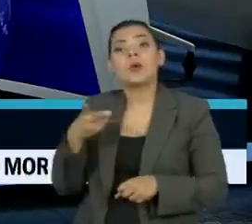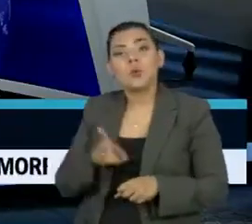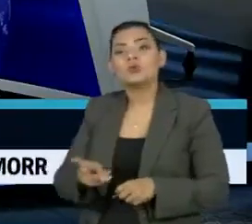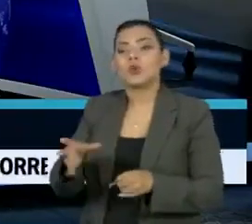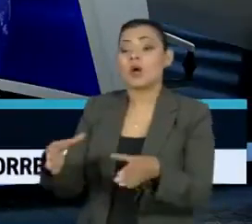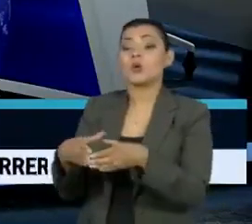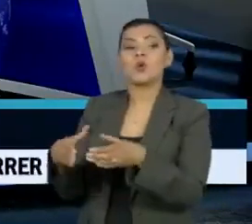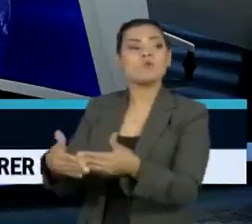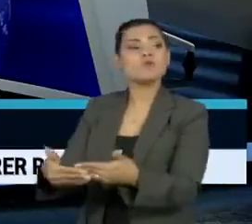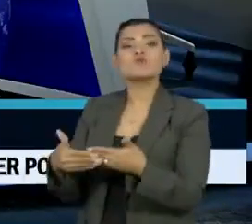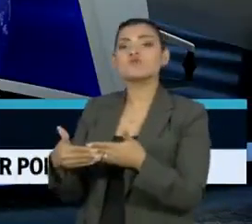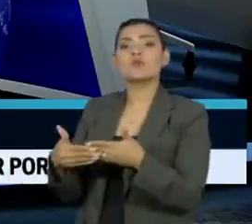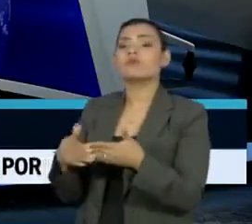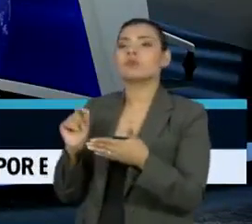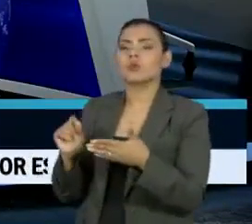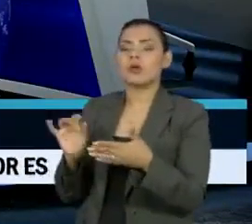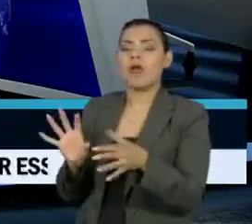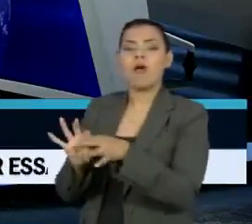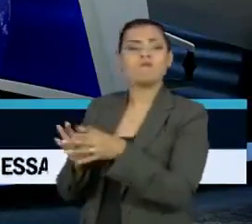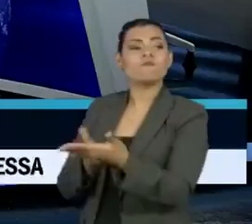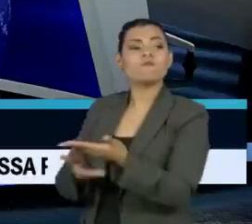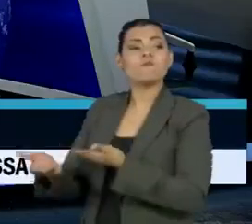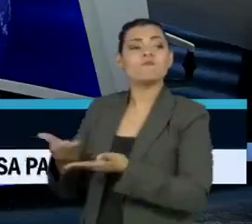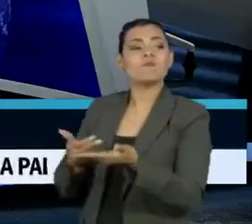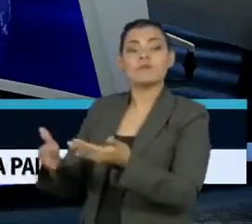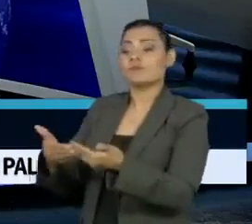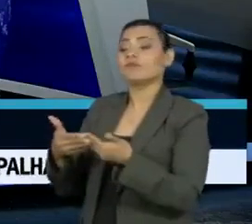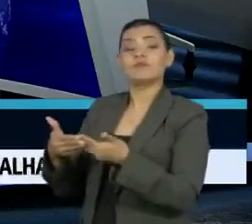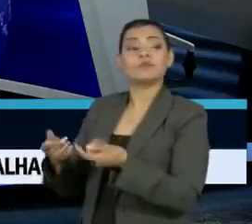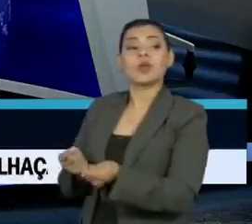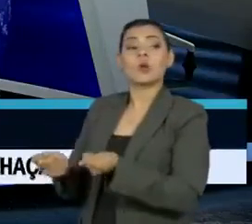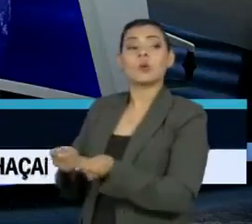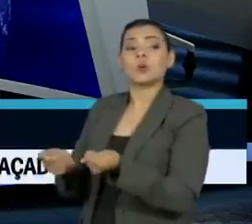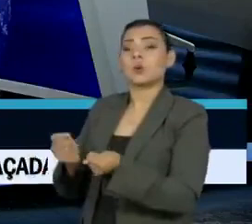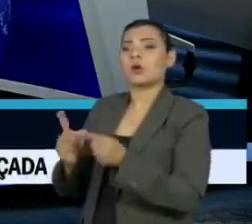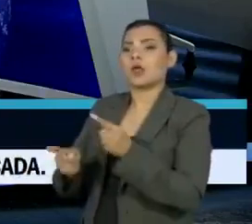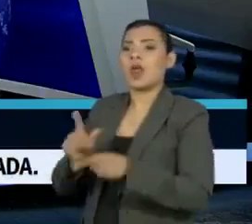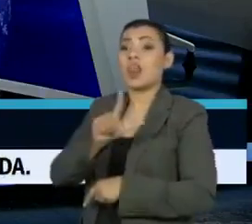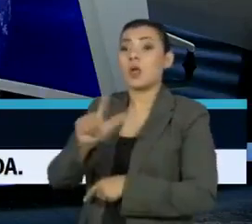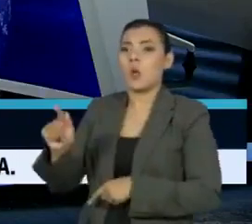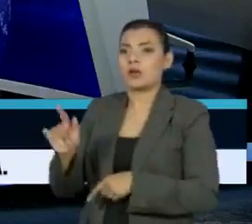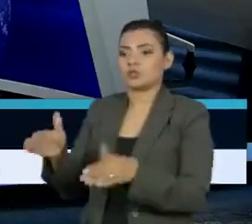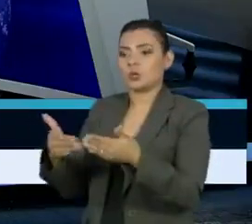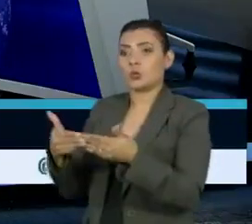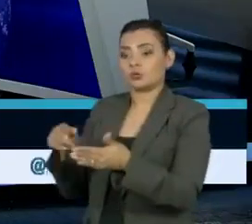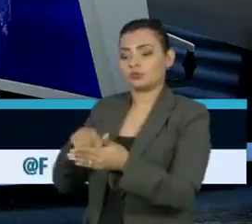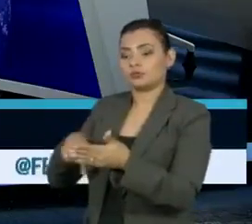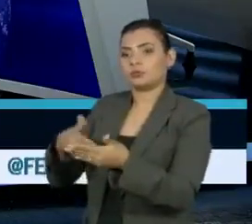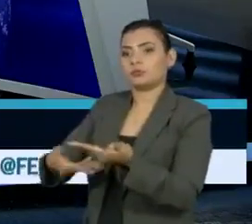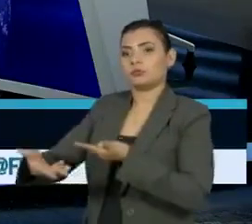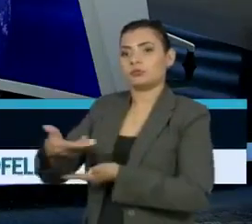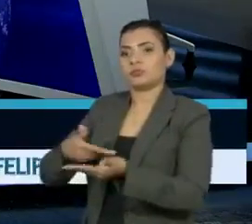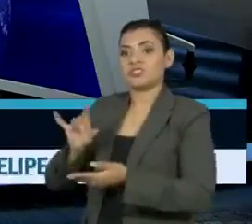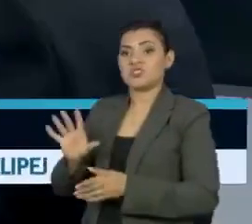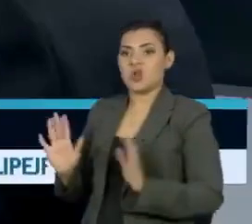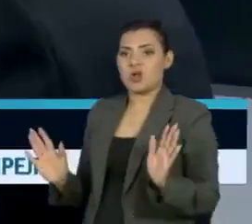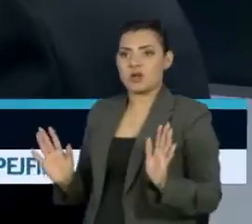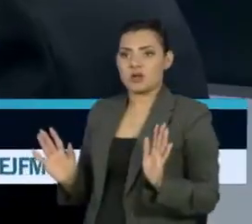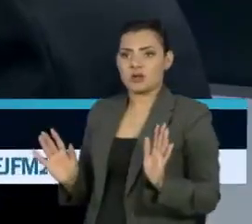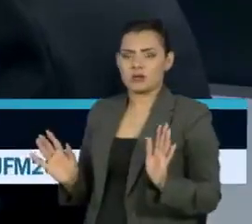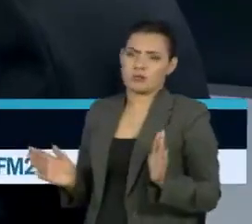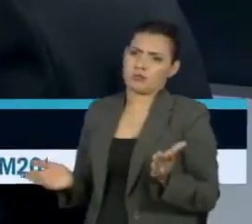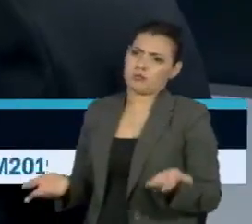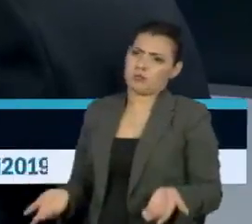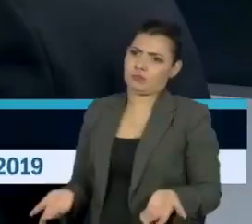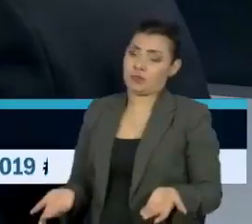a base dele sintonizada com ele usando uma linguagem que os seus eleitores entendem EA impressão que eu tenho o